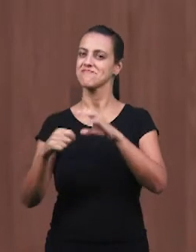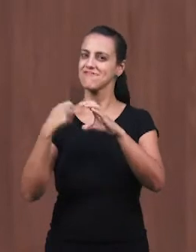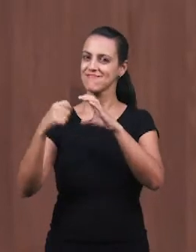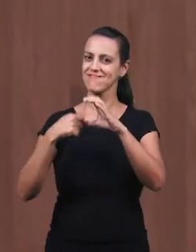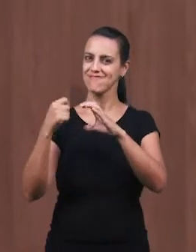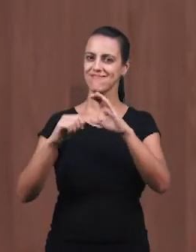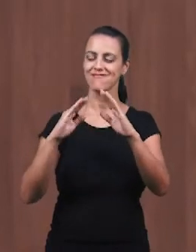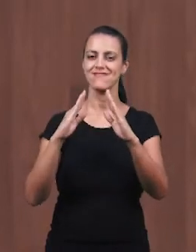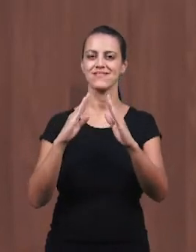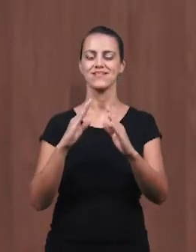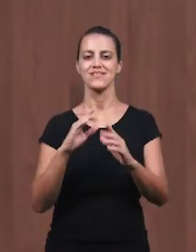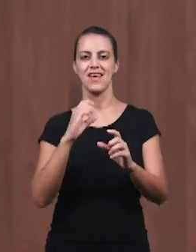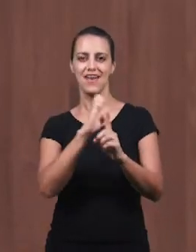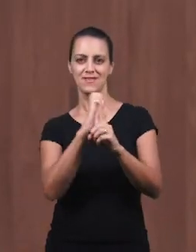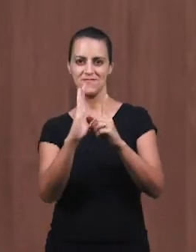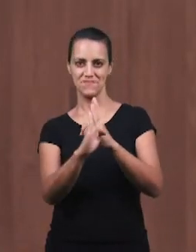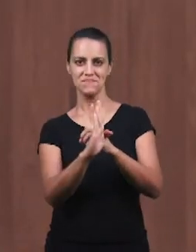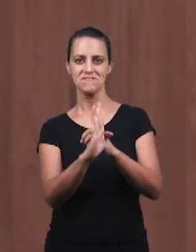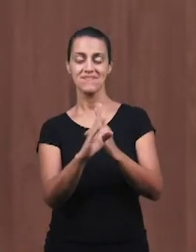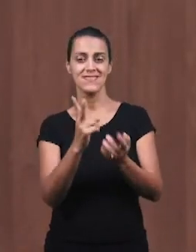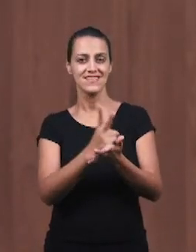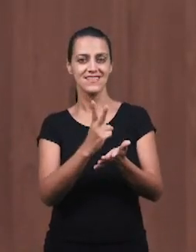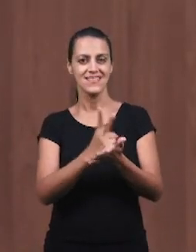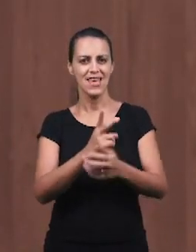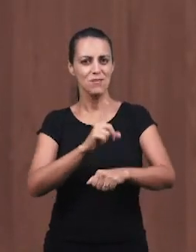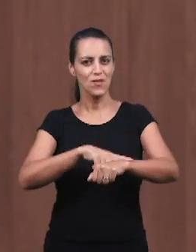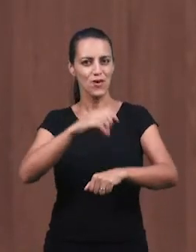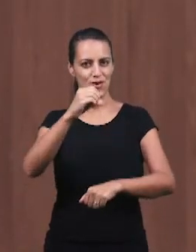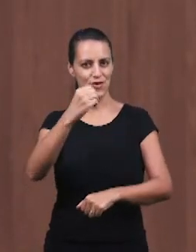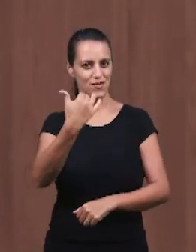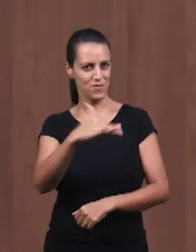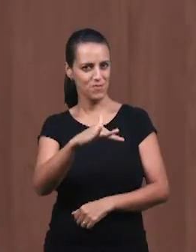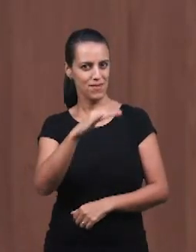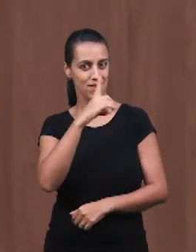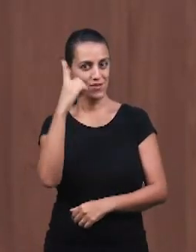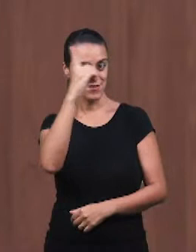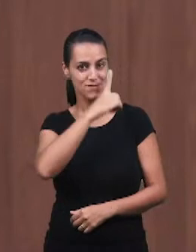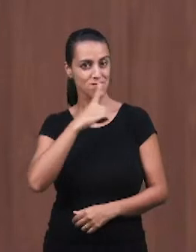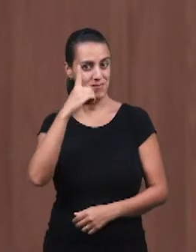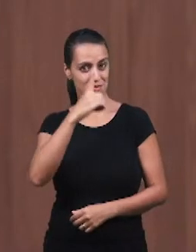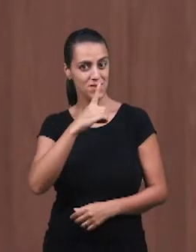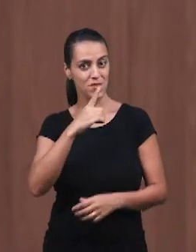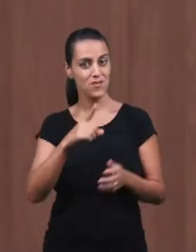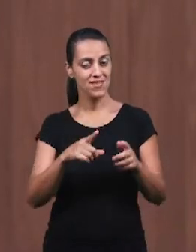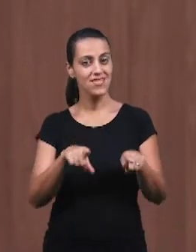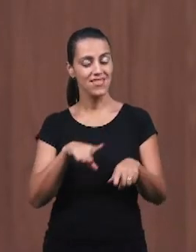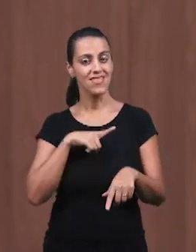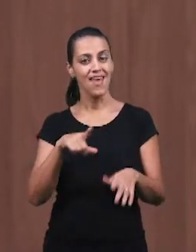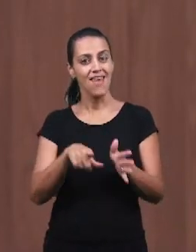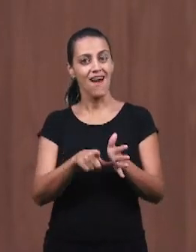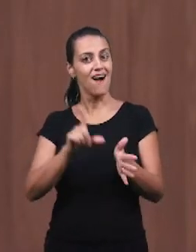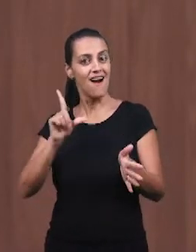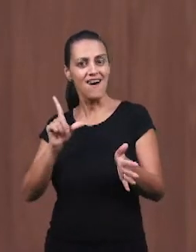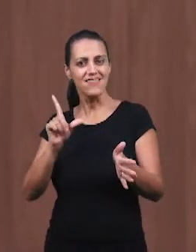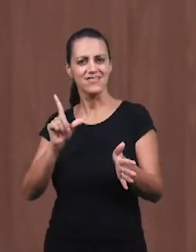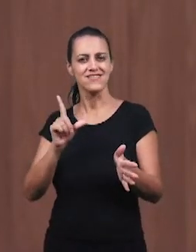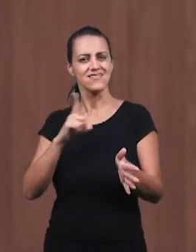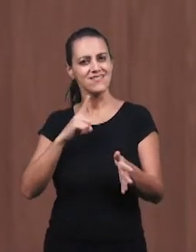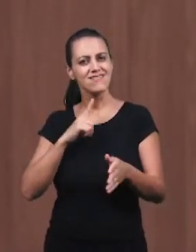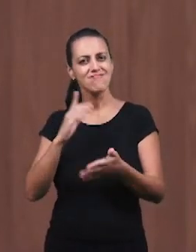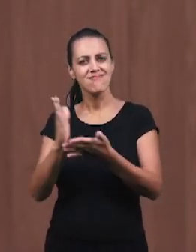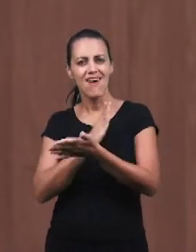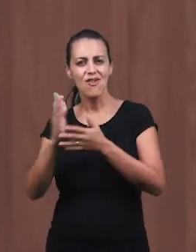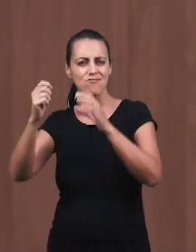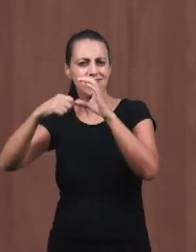Bíblica Dominical, que nós, todos os domingos, às 9h30 da manhã, nós adiantamos alguns vídeos que